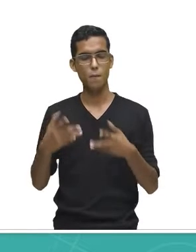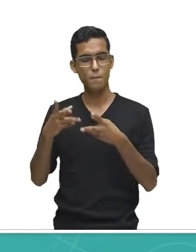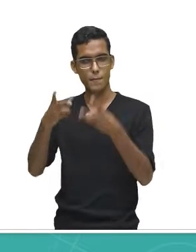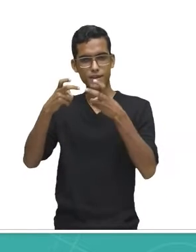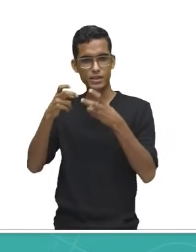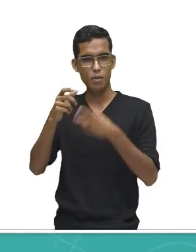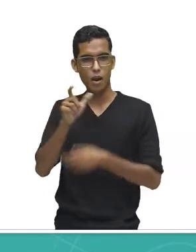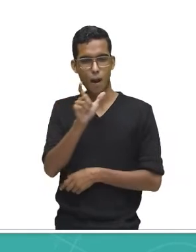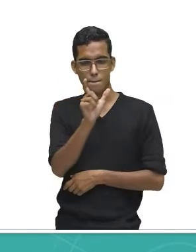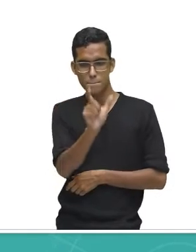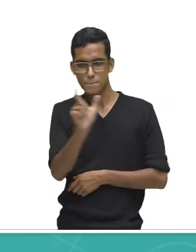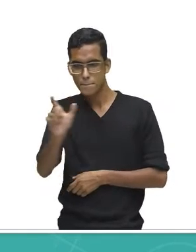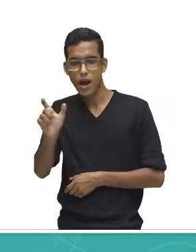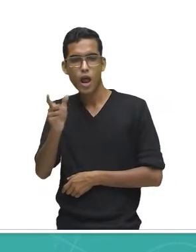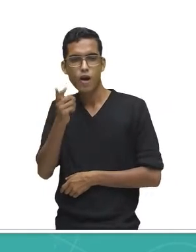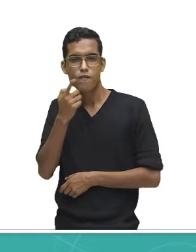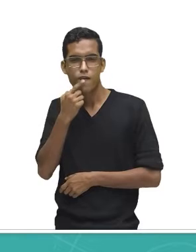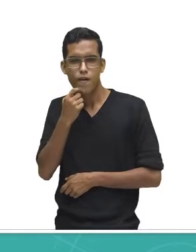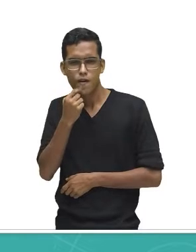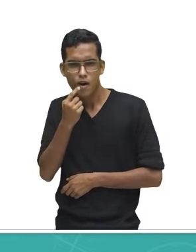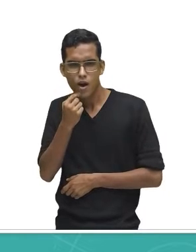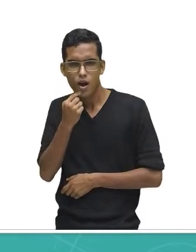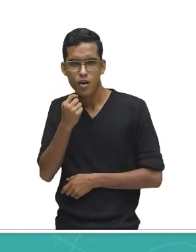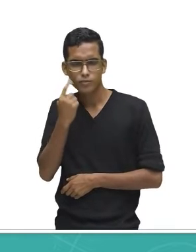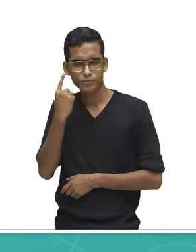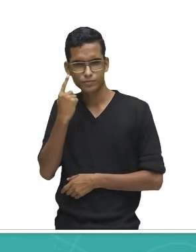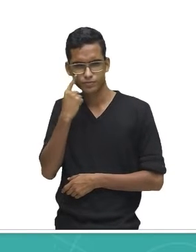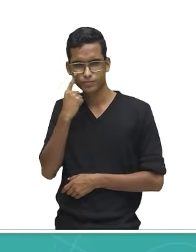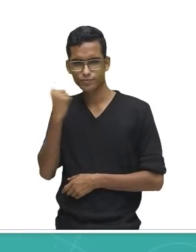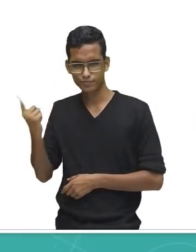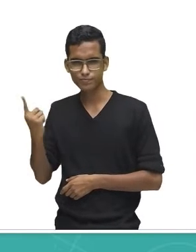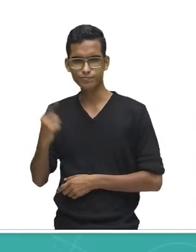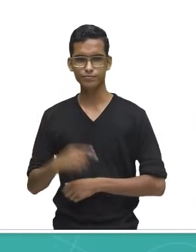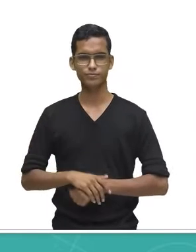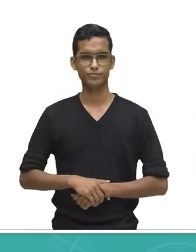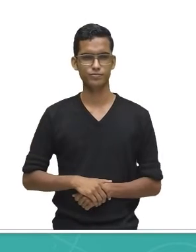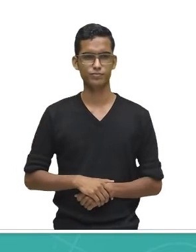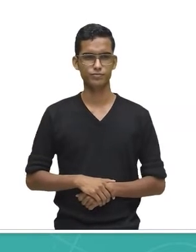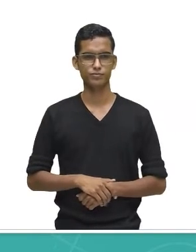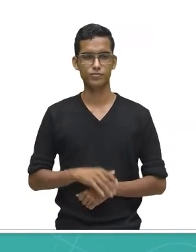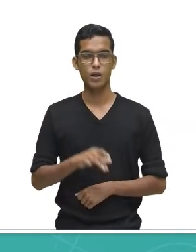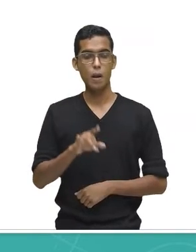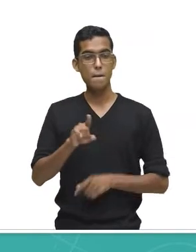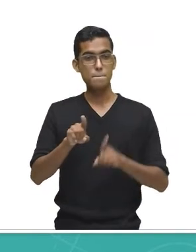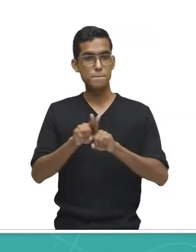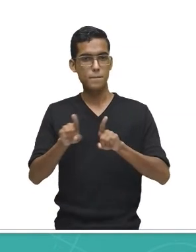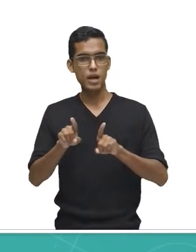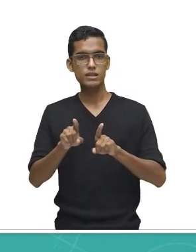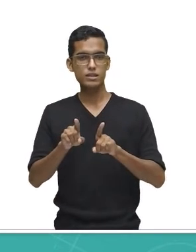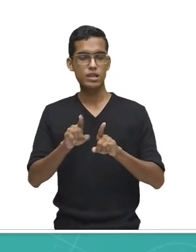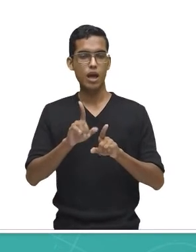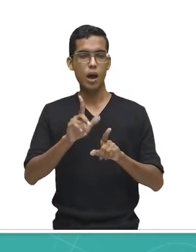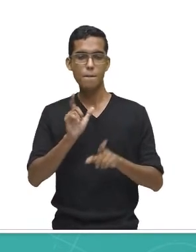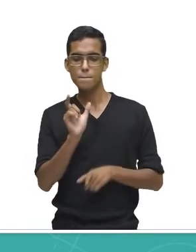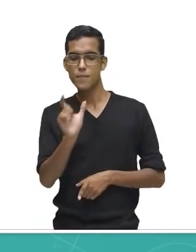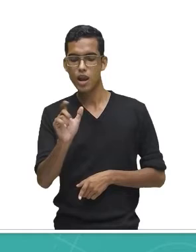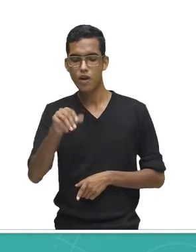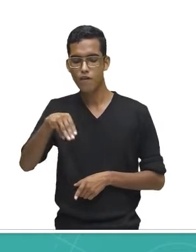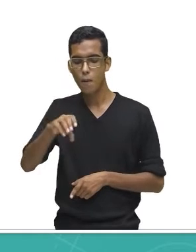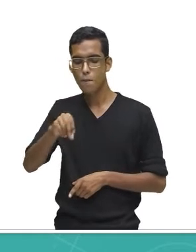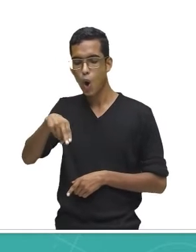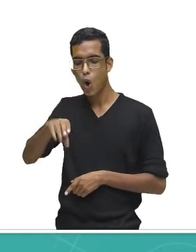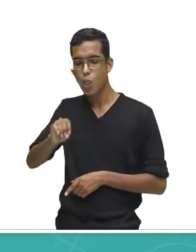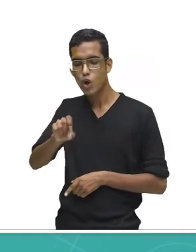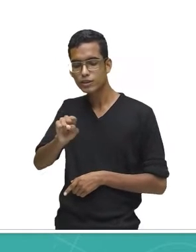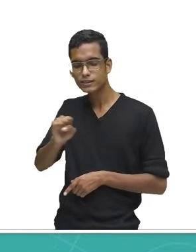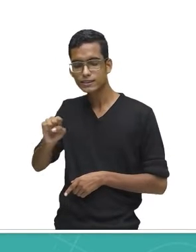palavras, né? Exceto as monossílabas, né? Que são as com uma única sílaba, então não